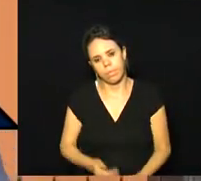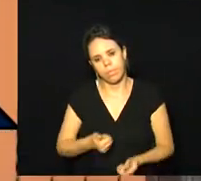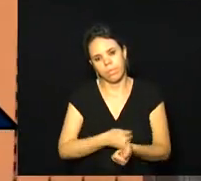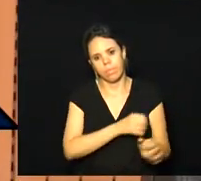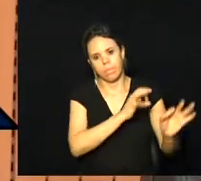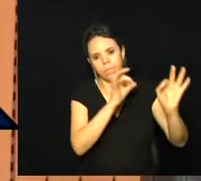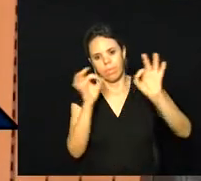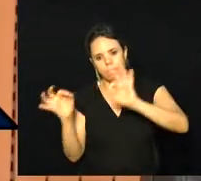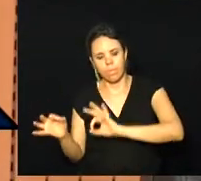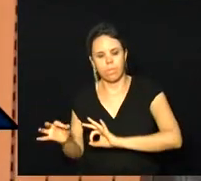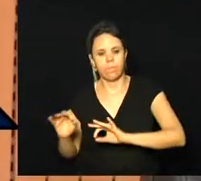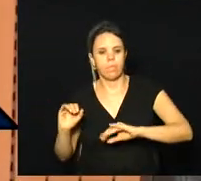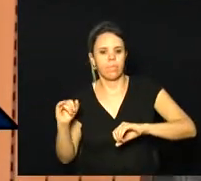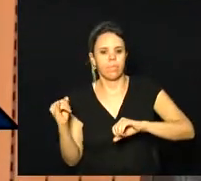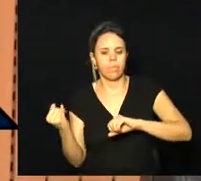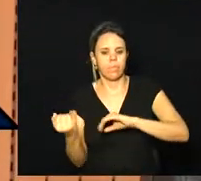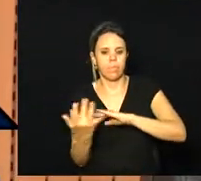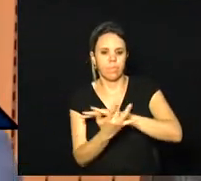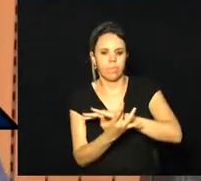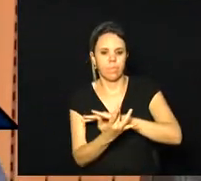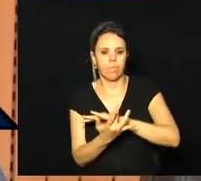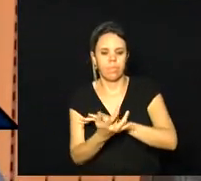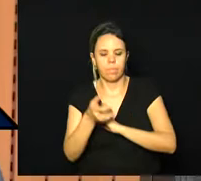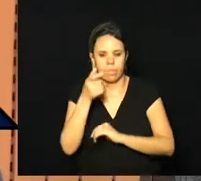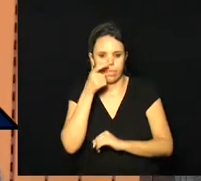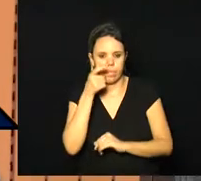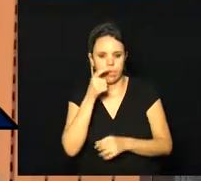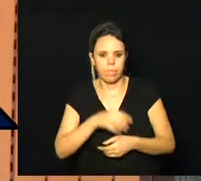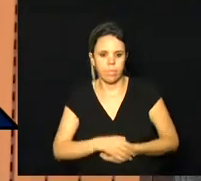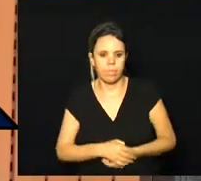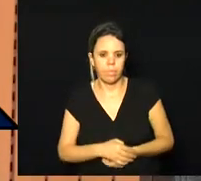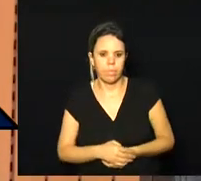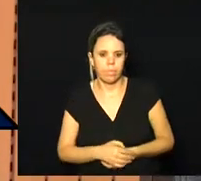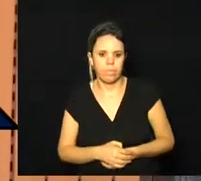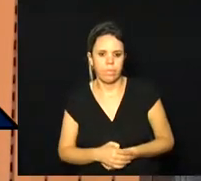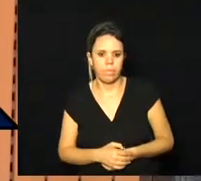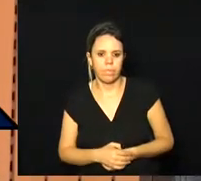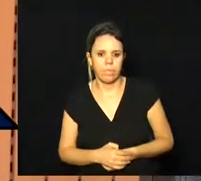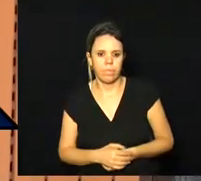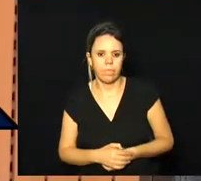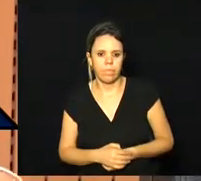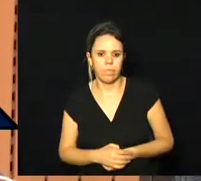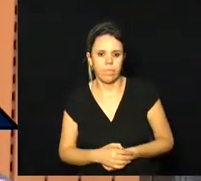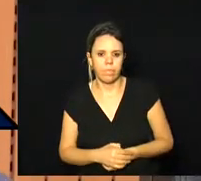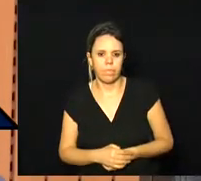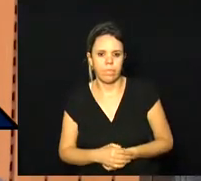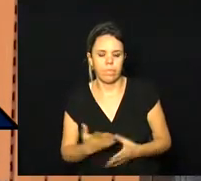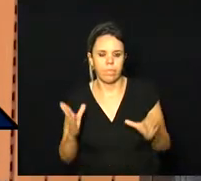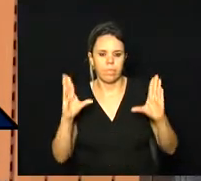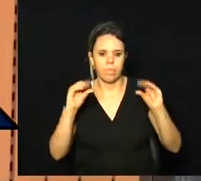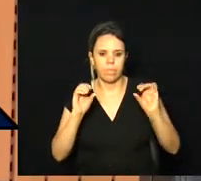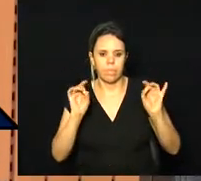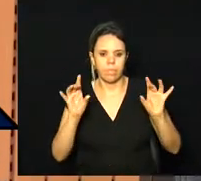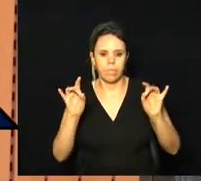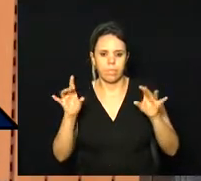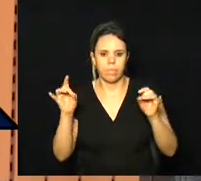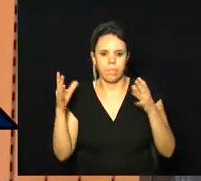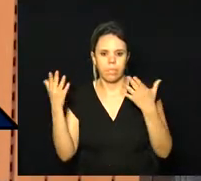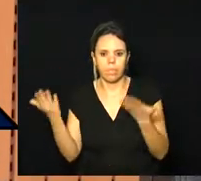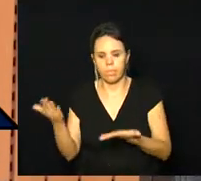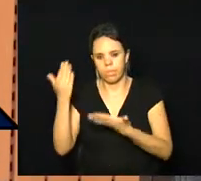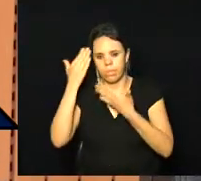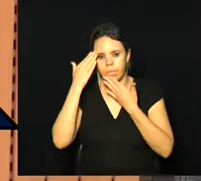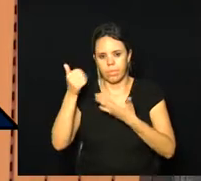pelas ferramentas sociais, pelas redes e aplicativos. Hoje é uma noite especial. Eu